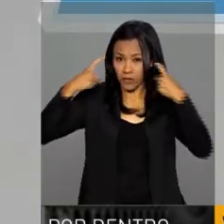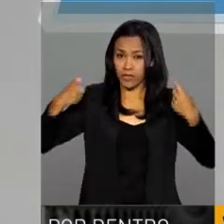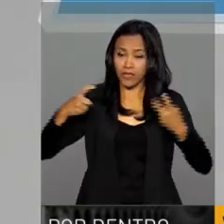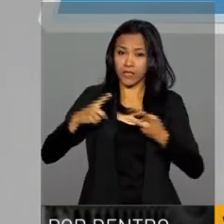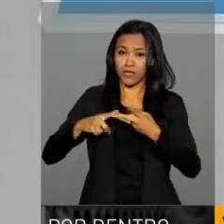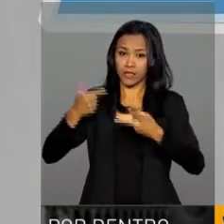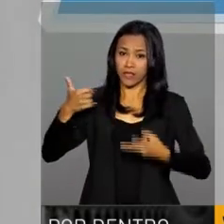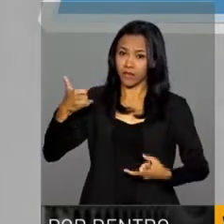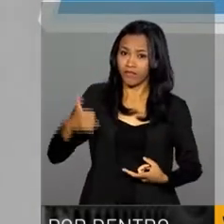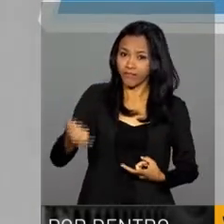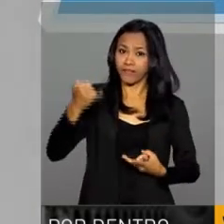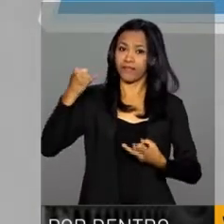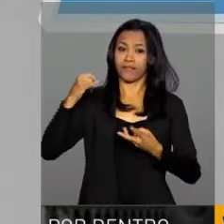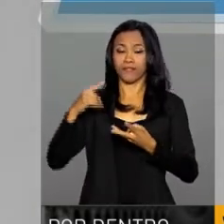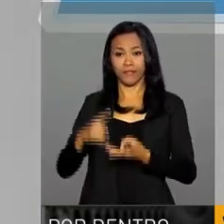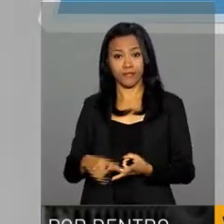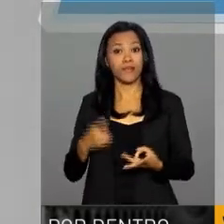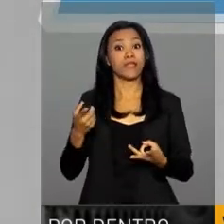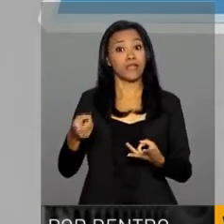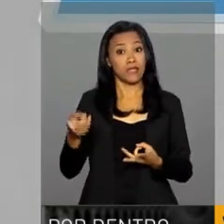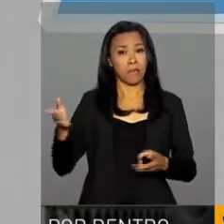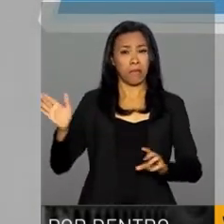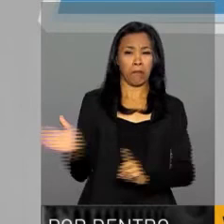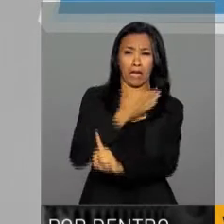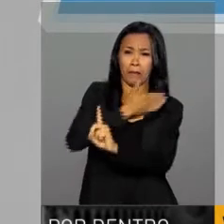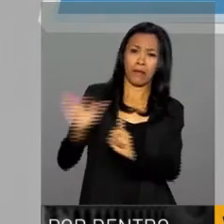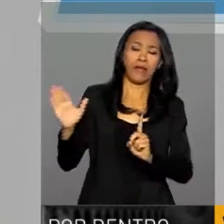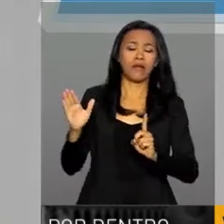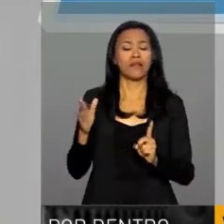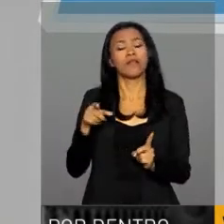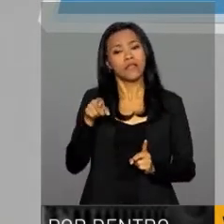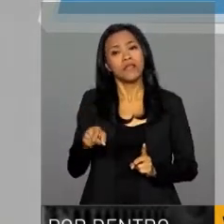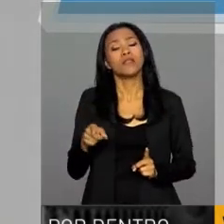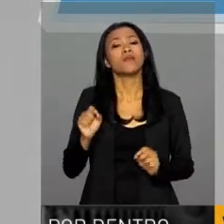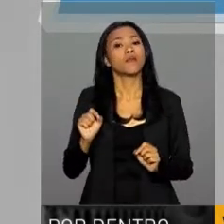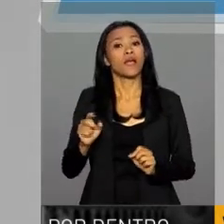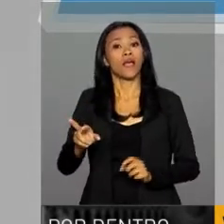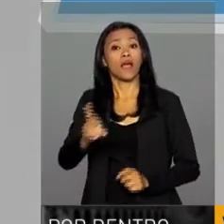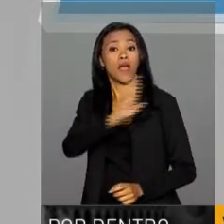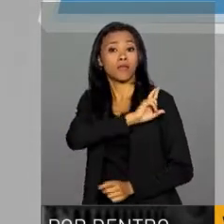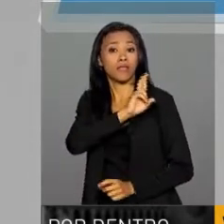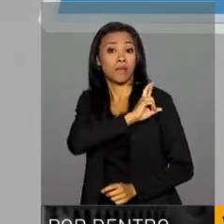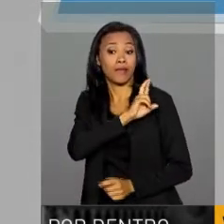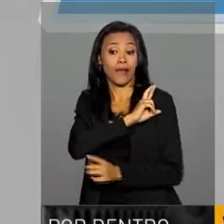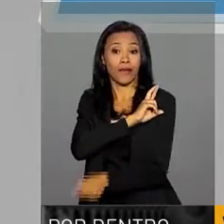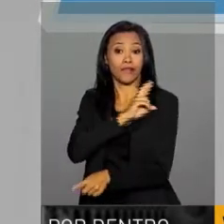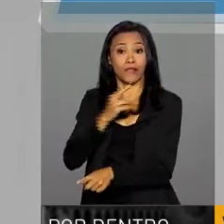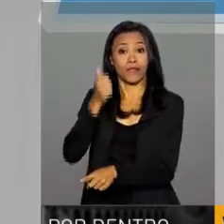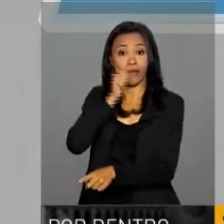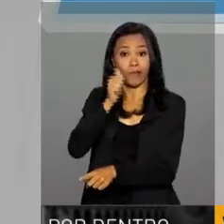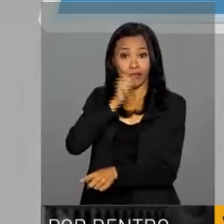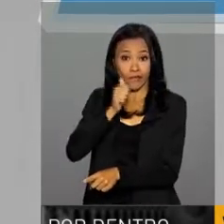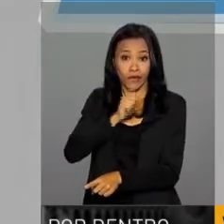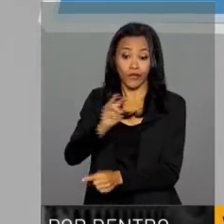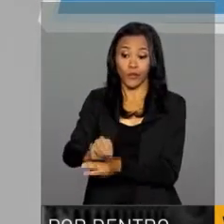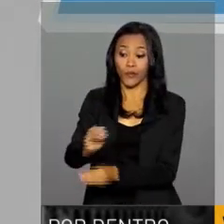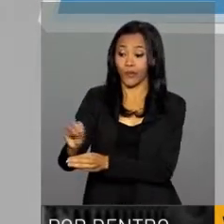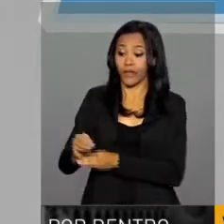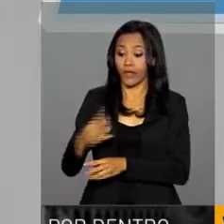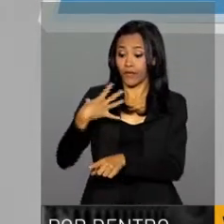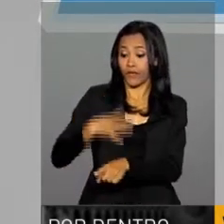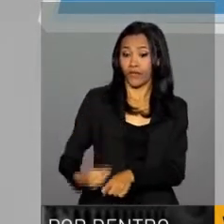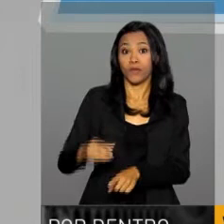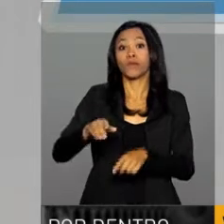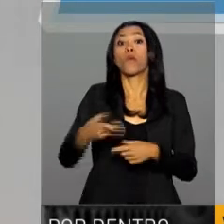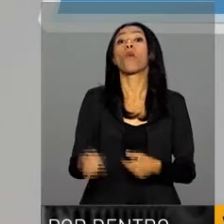papa pelo feminicídio espancamento ea responsabilidade de cuidar de filhos menores ao ser abandonada